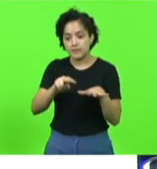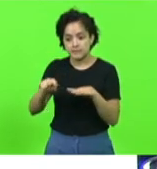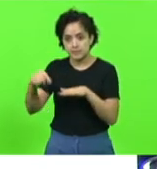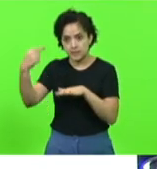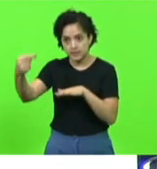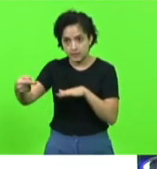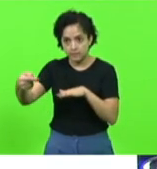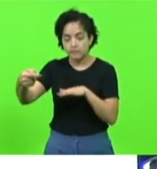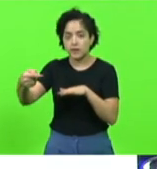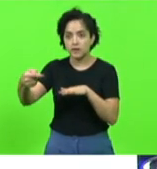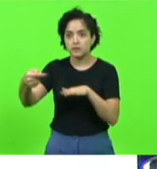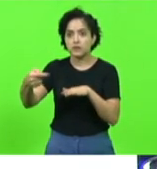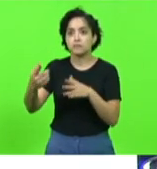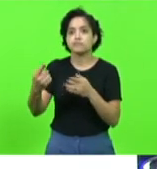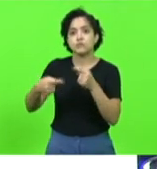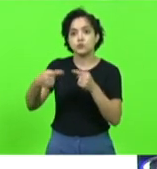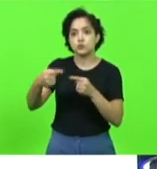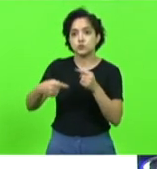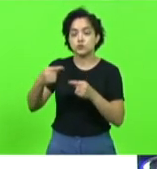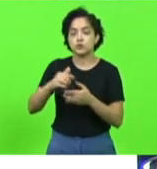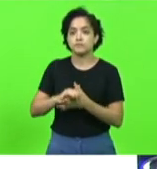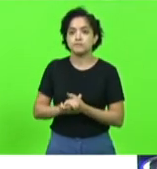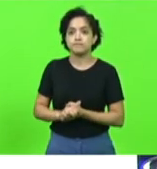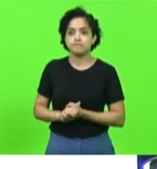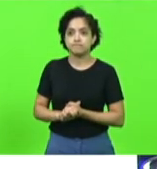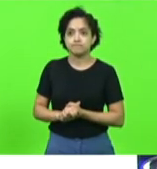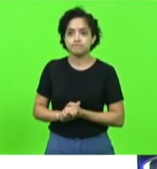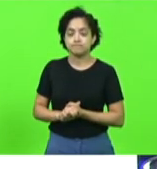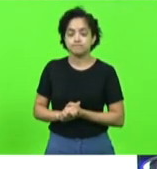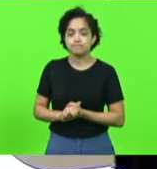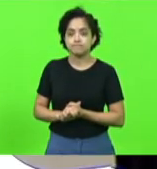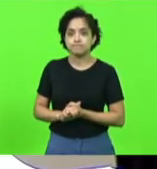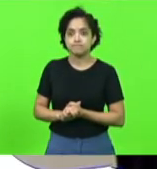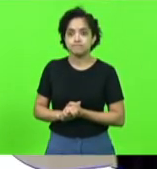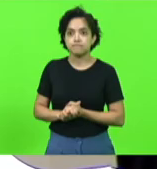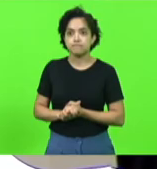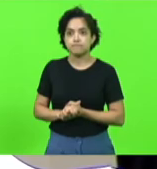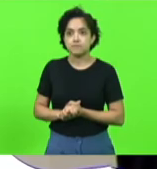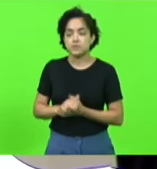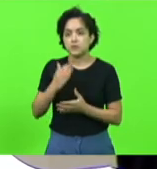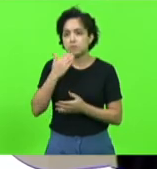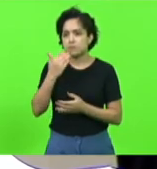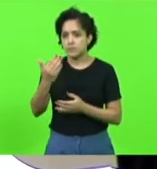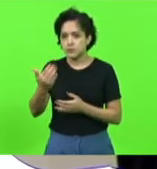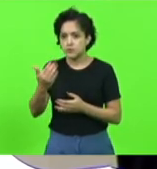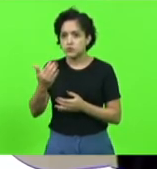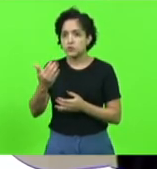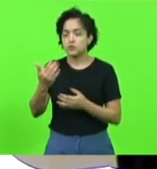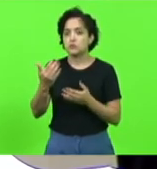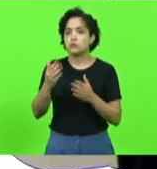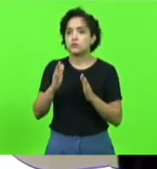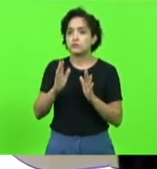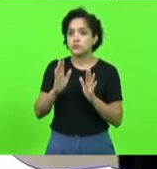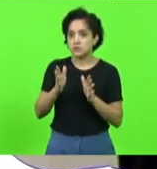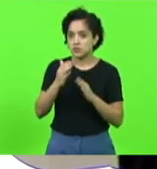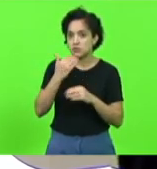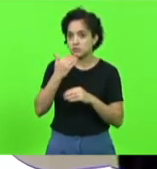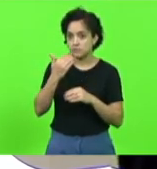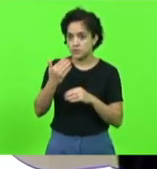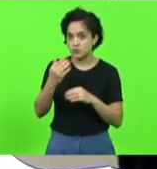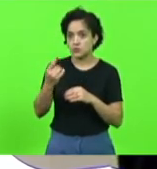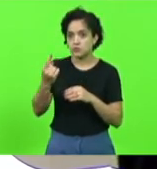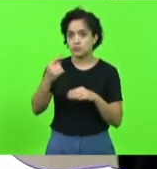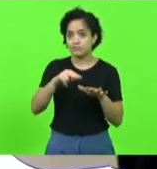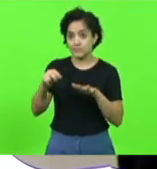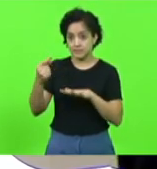deliberar ela, senhora, se a Vossa Excelência pudesse fazer essa gentileza. Esse é aquele requerimento que Vossa Excelência havia solicitado na